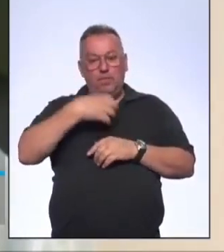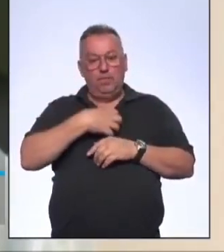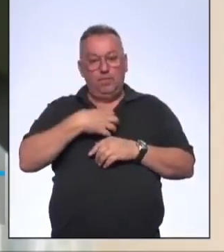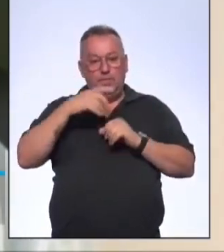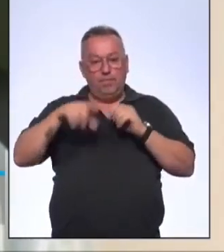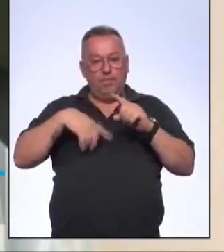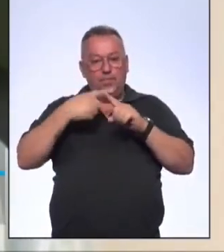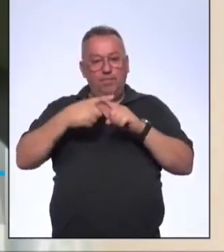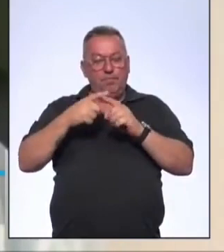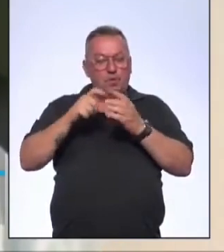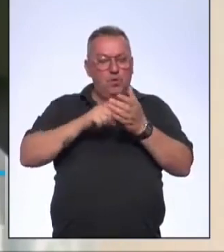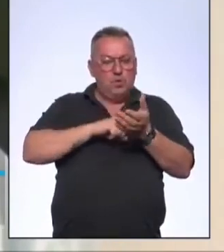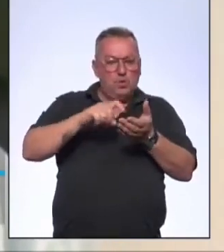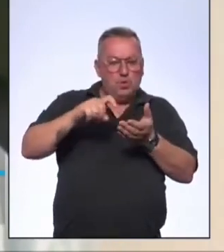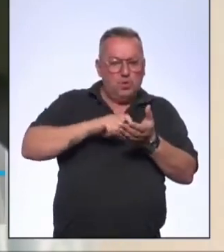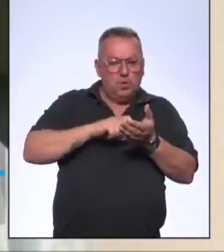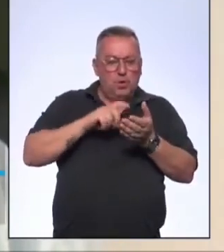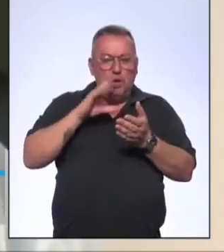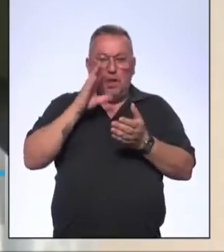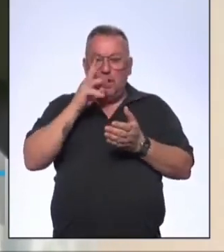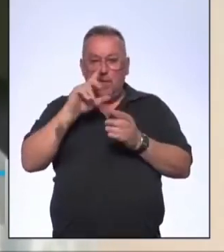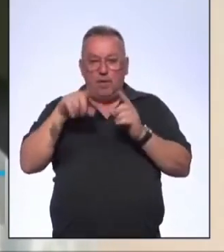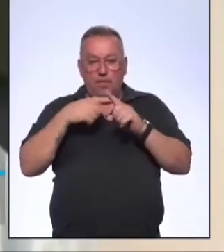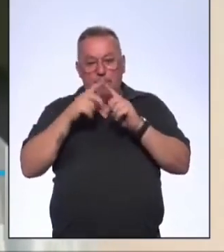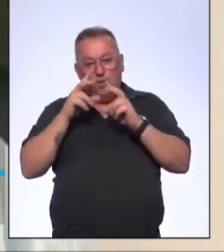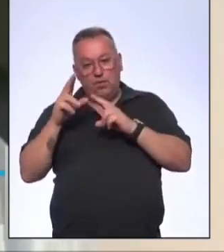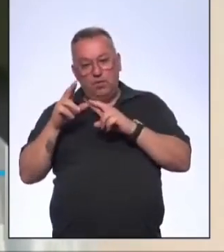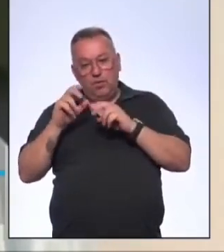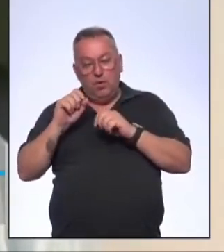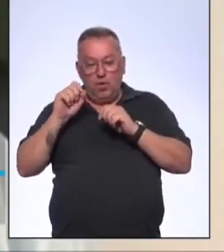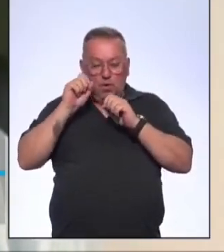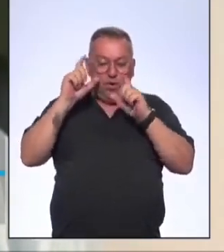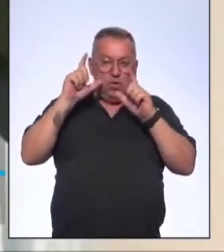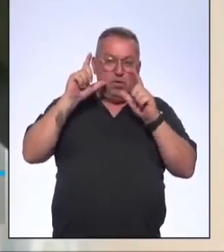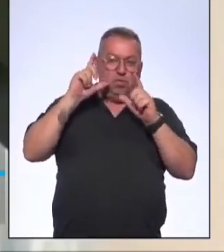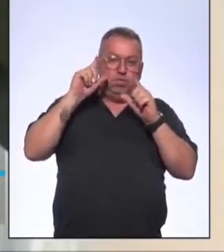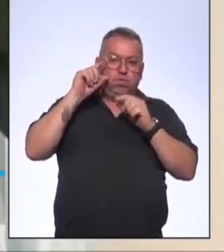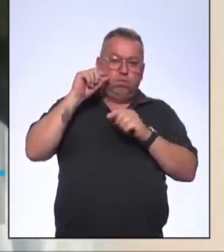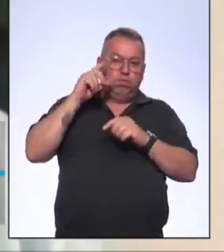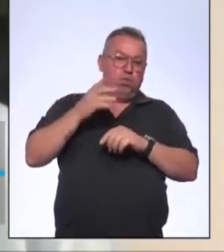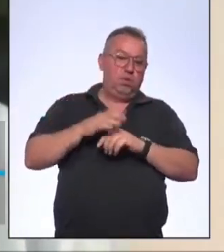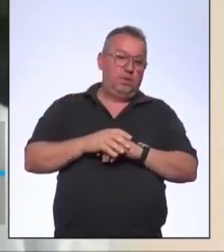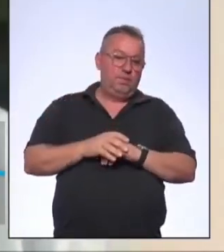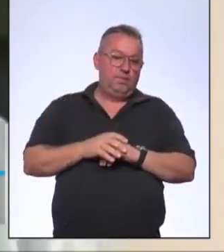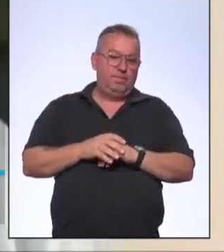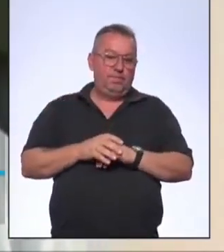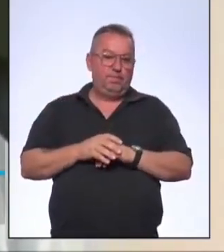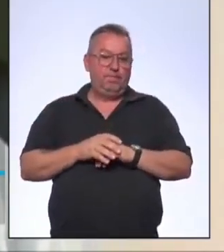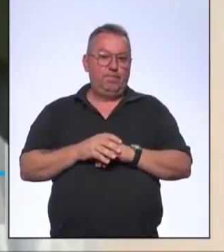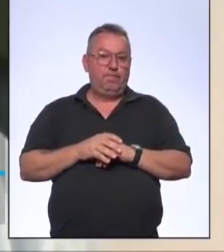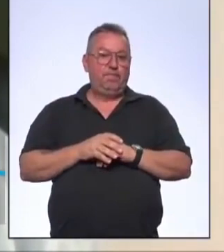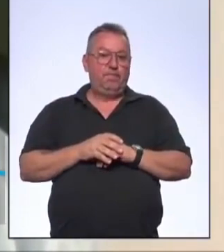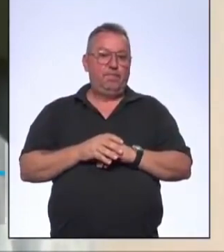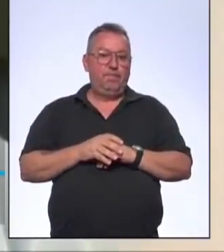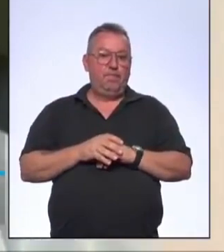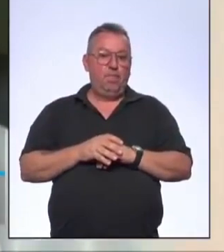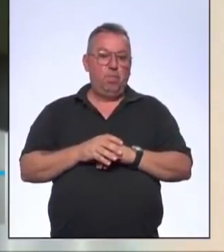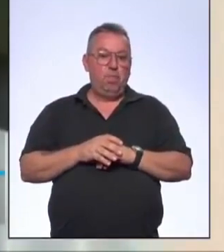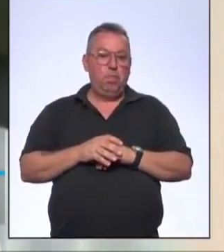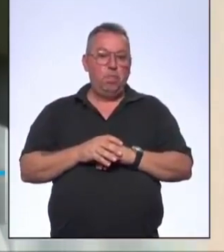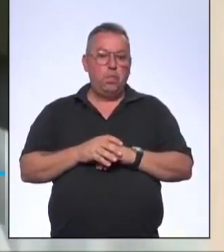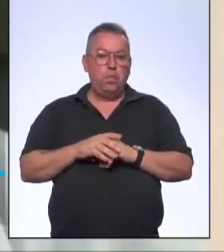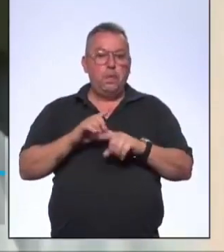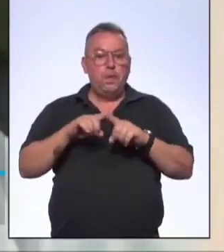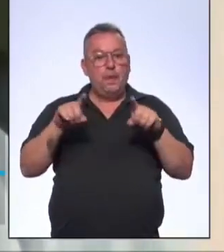mais irritado, demorar mais para dormir, ou ao contrário, ficar com um sono descompensado, dormir demais, tá bom?